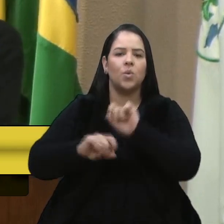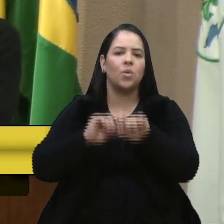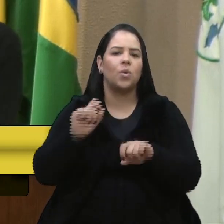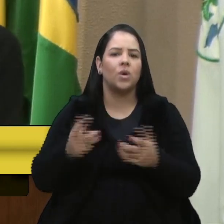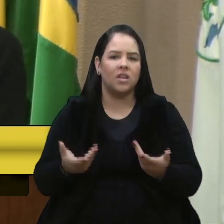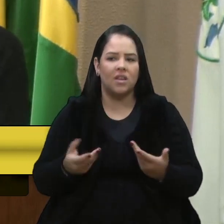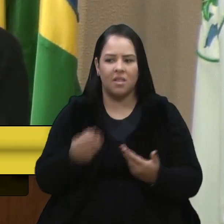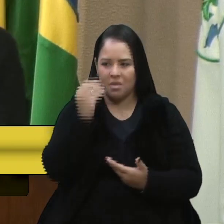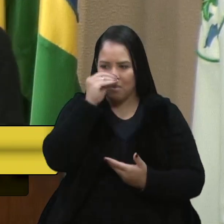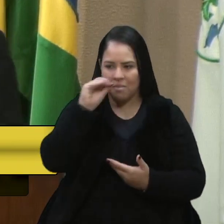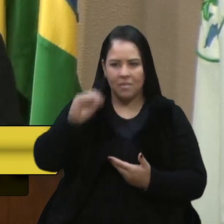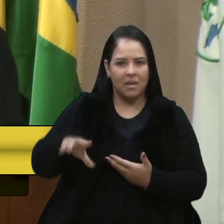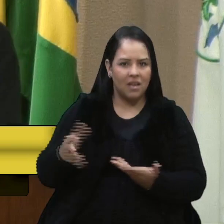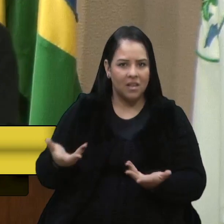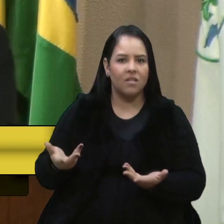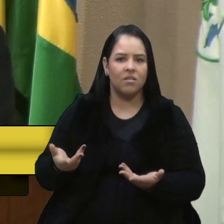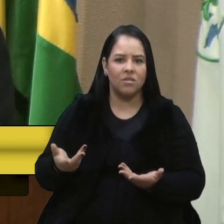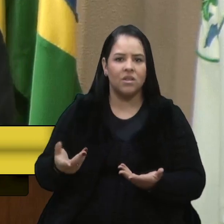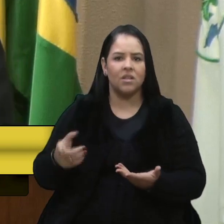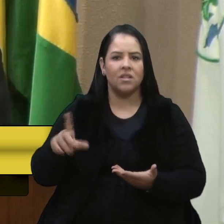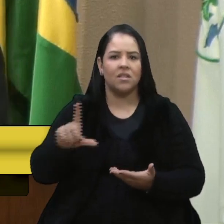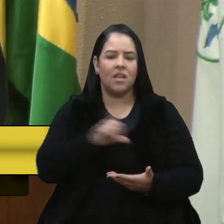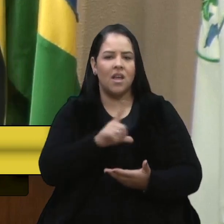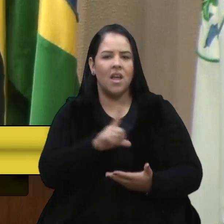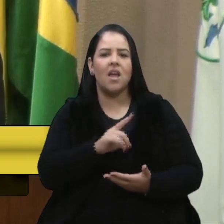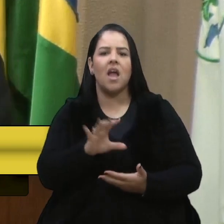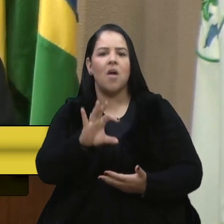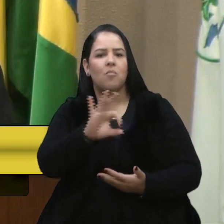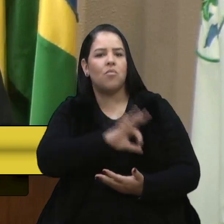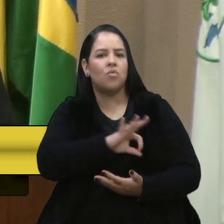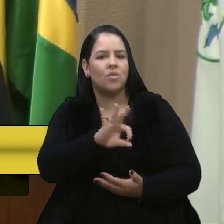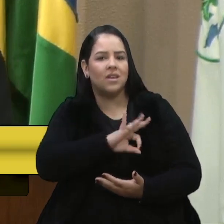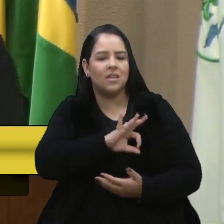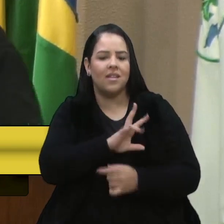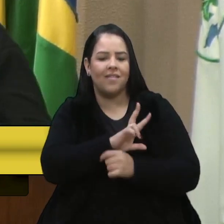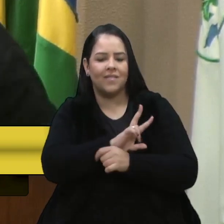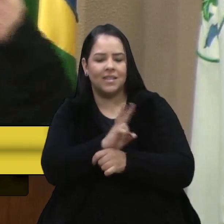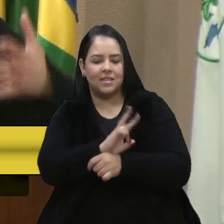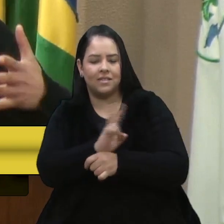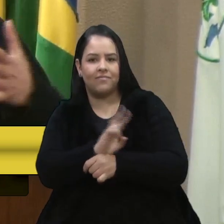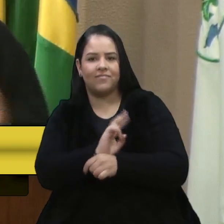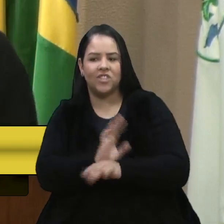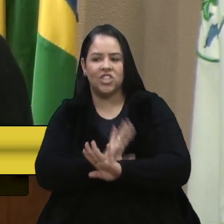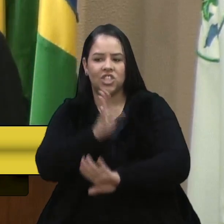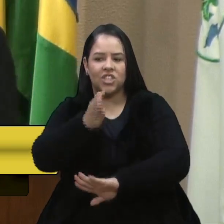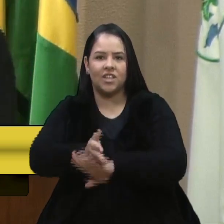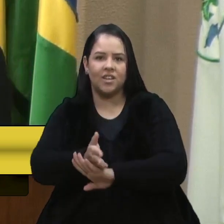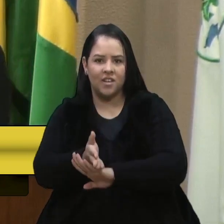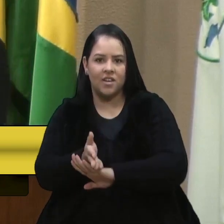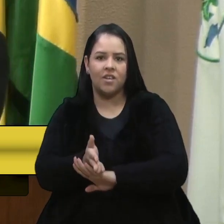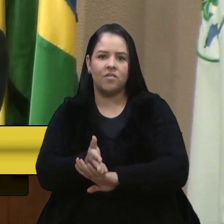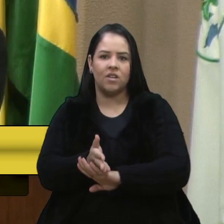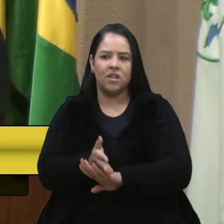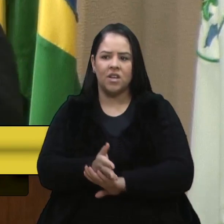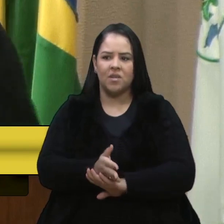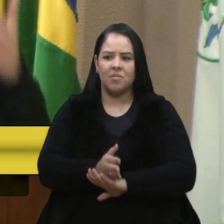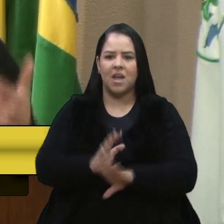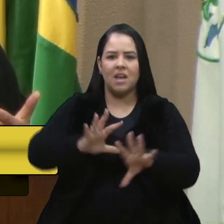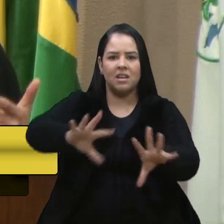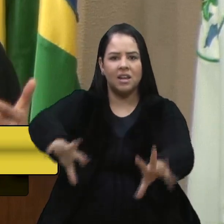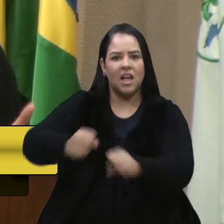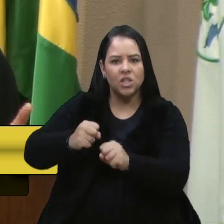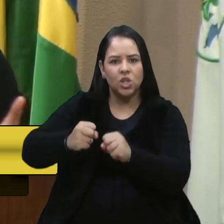através das ações ostensivas do policiamento e da fiscalização, que iam lá, com forma hostil, retirar